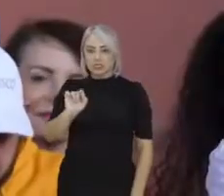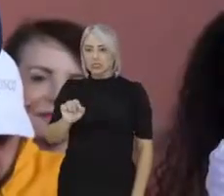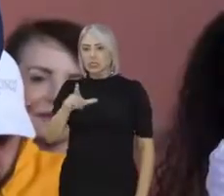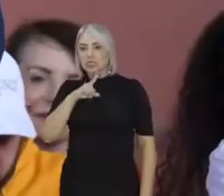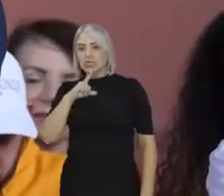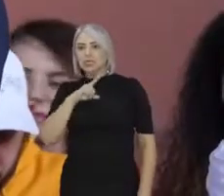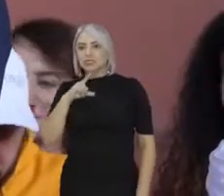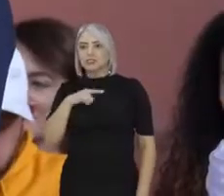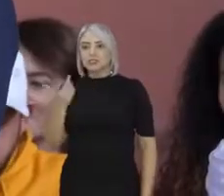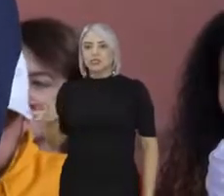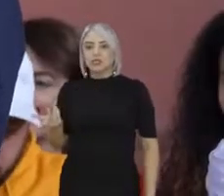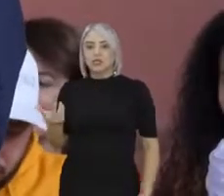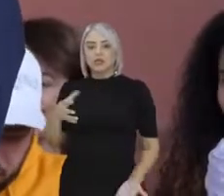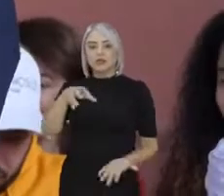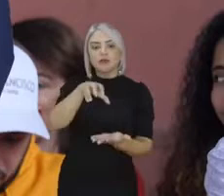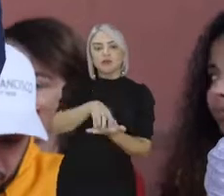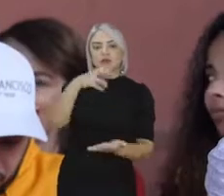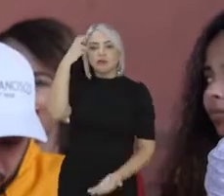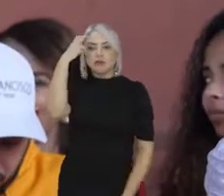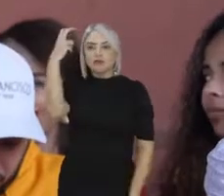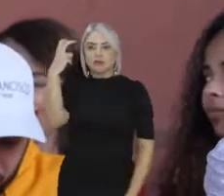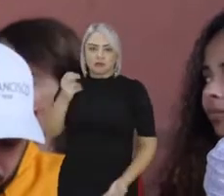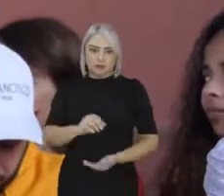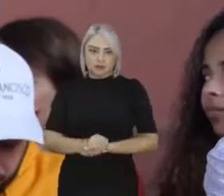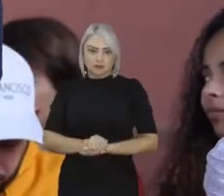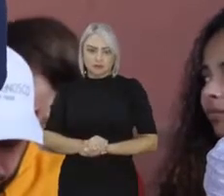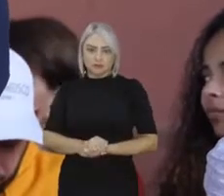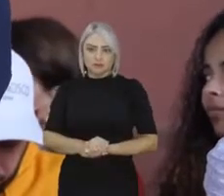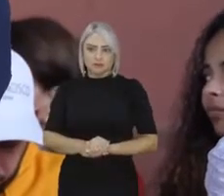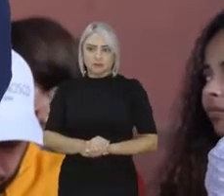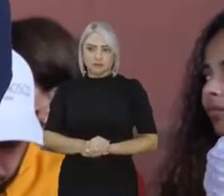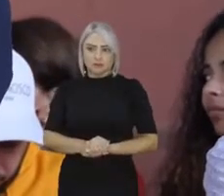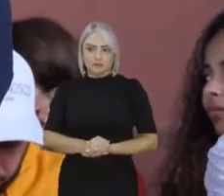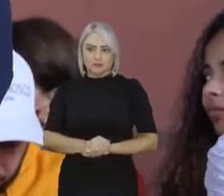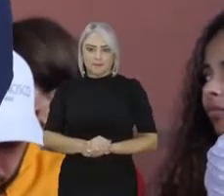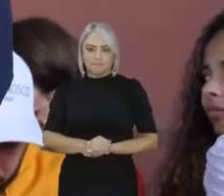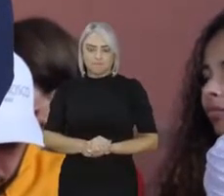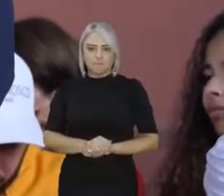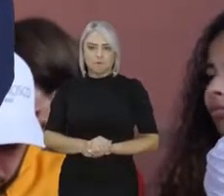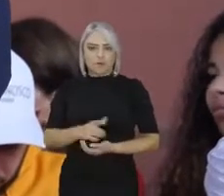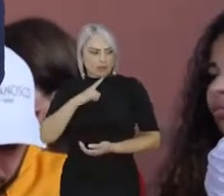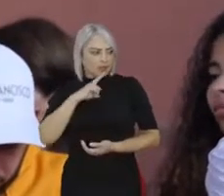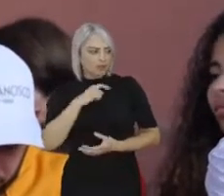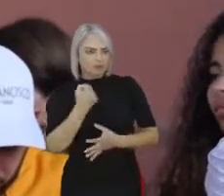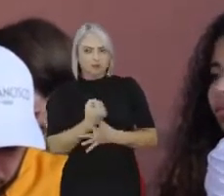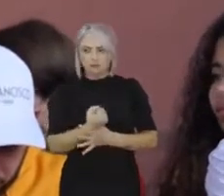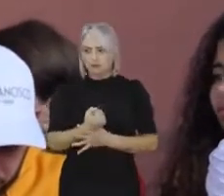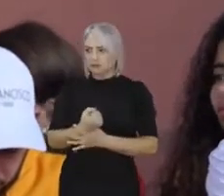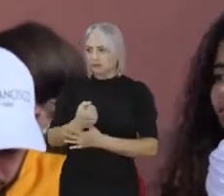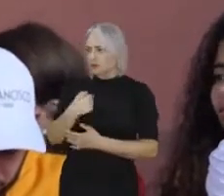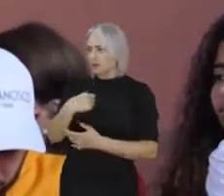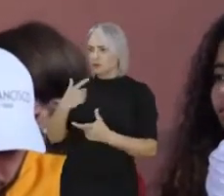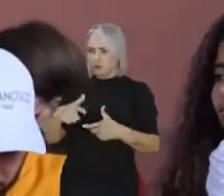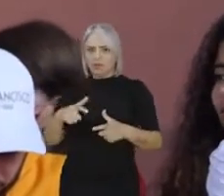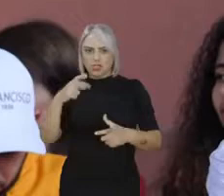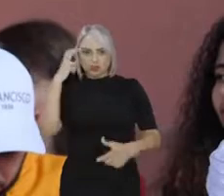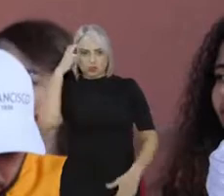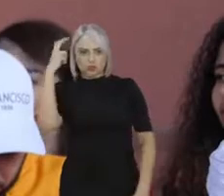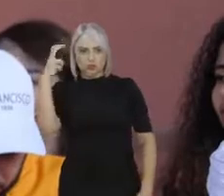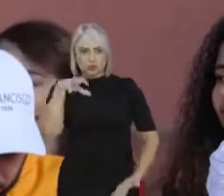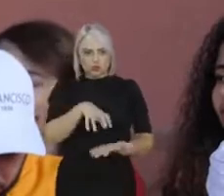cultura. Sabe? Ainda mantém? Ainda mantém?